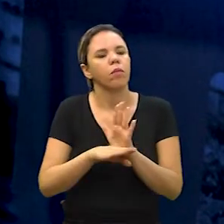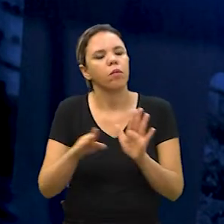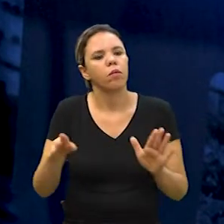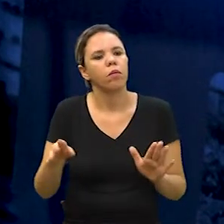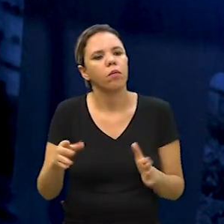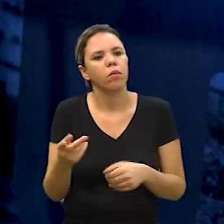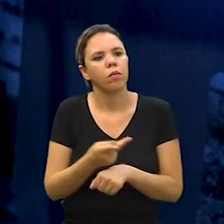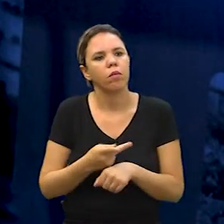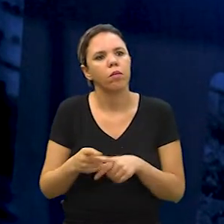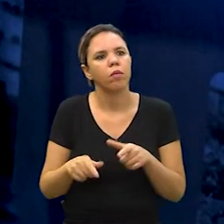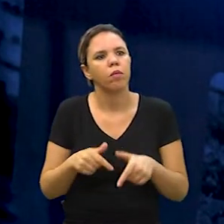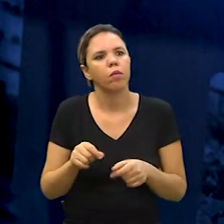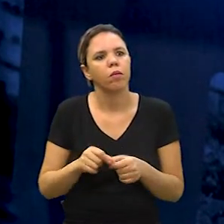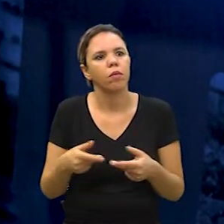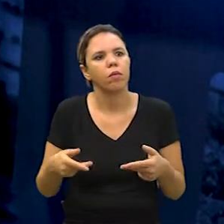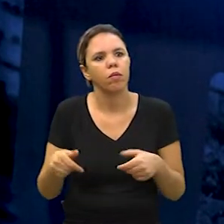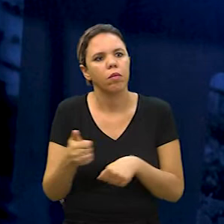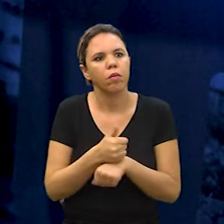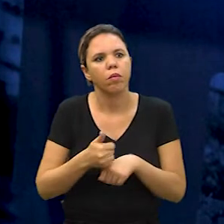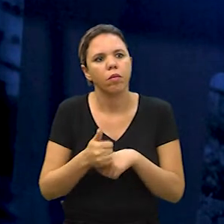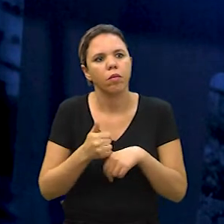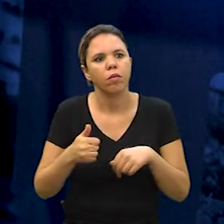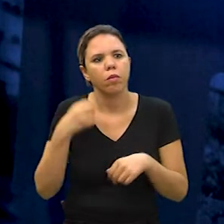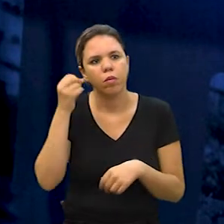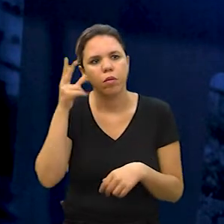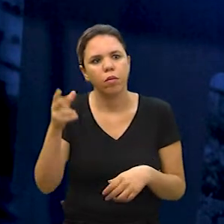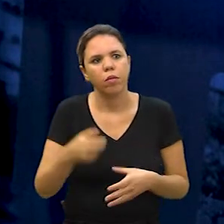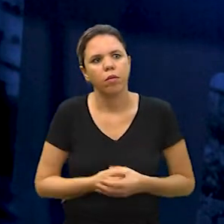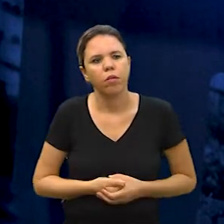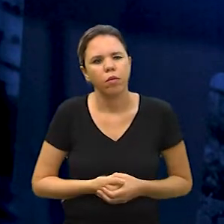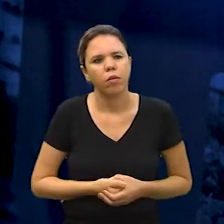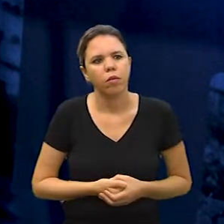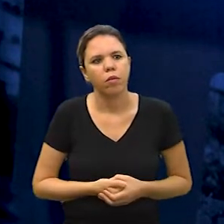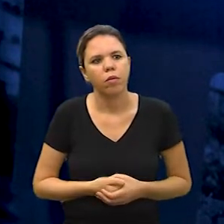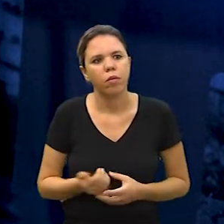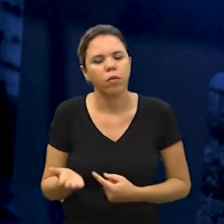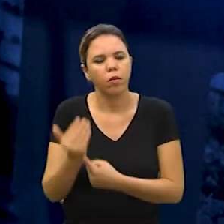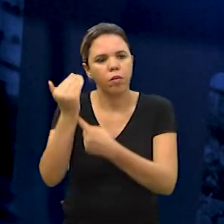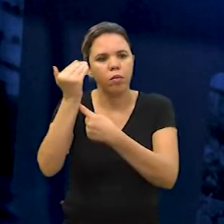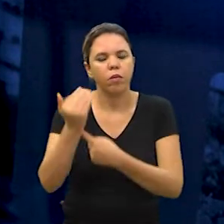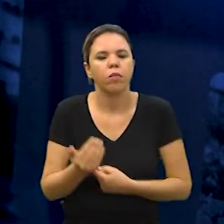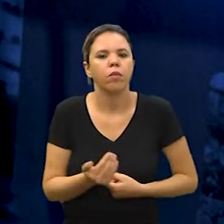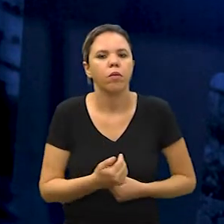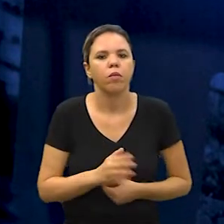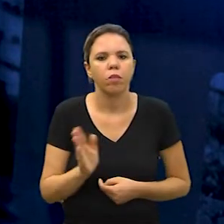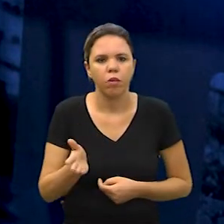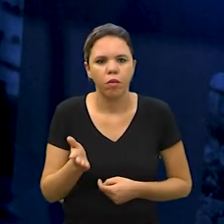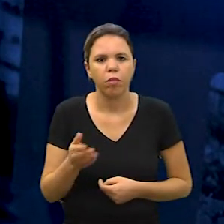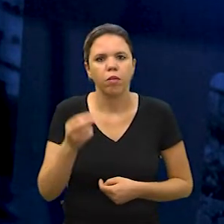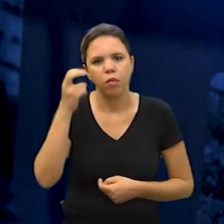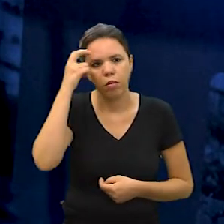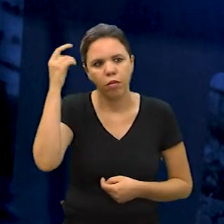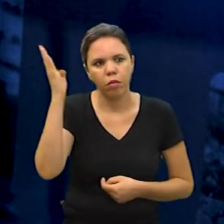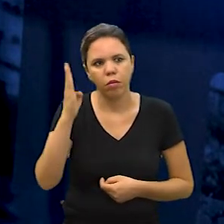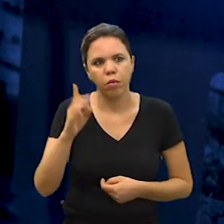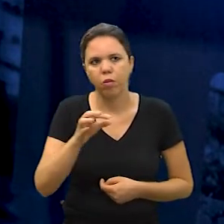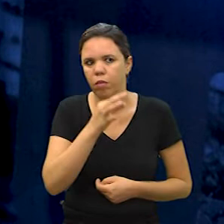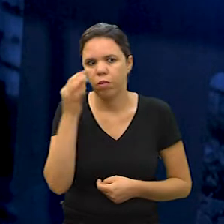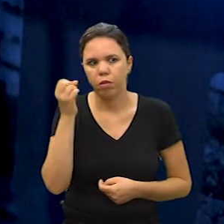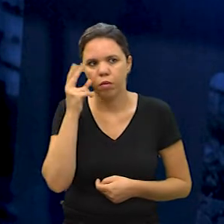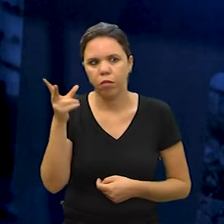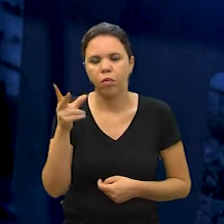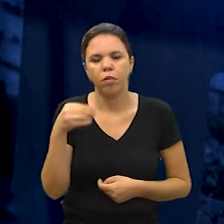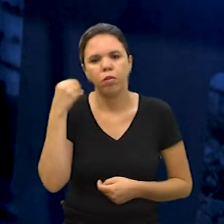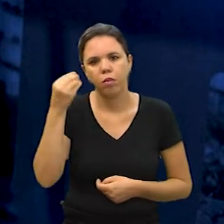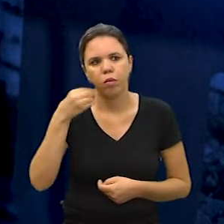Brasil é procurado porque tem algumas áreas que tem bastante expertise. Então, na área de tecnologia, né, já é sabido que o Brasil tem